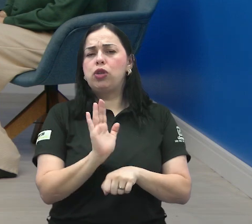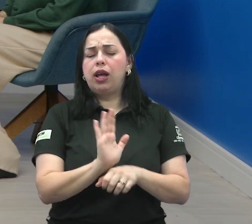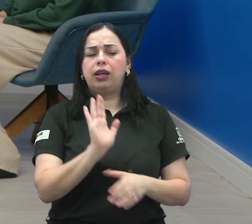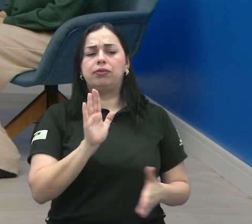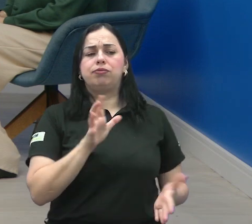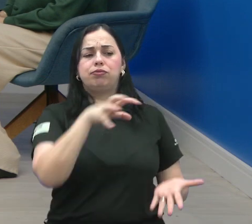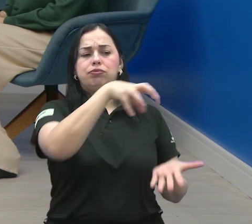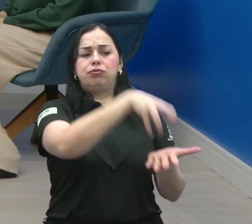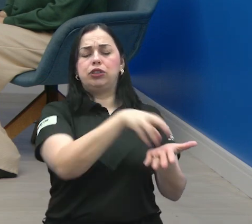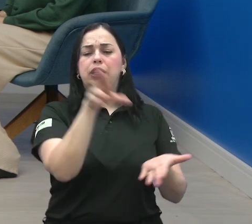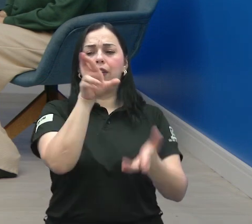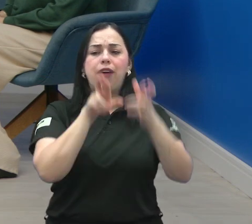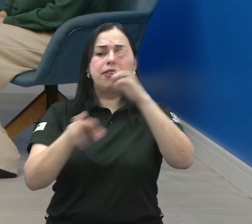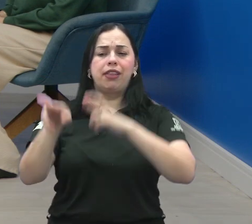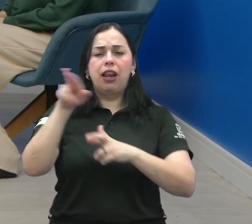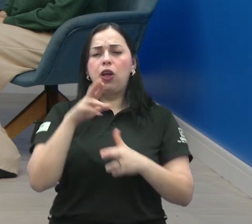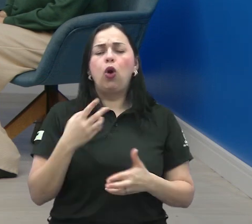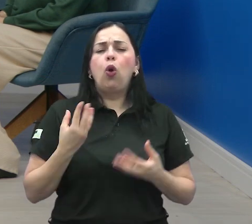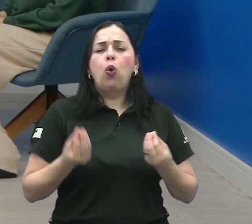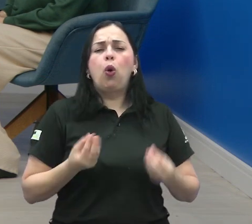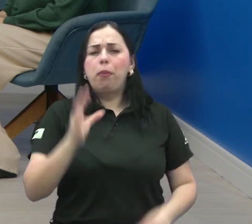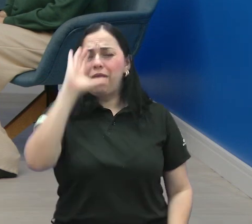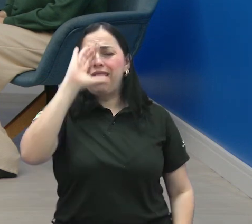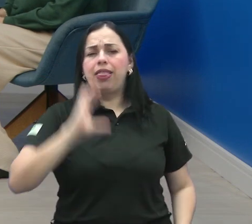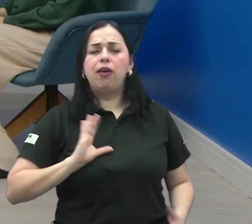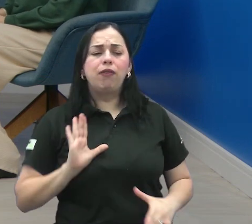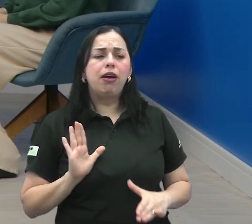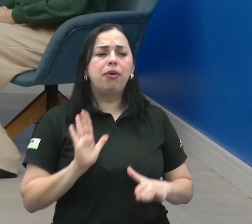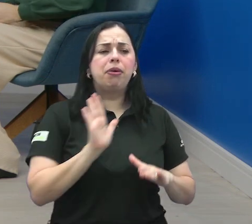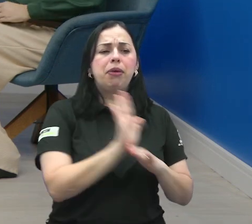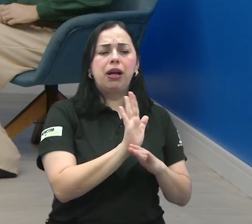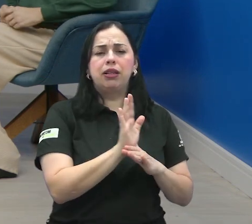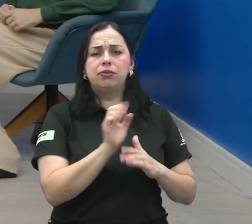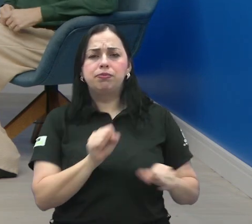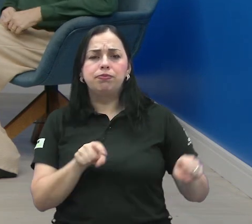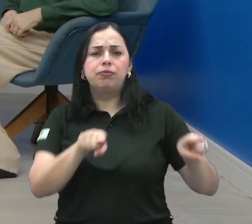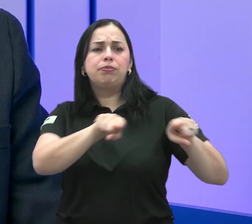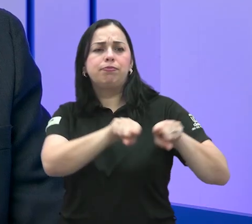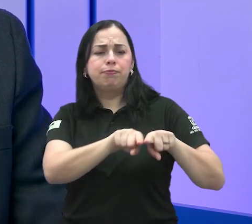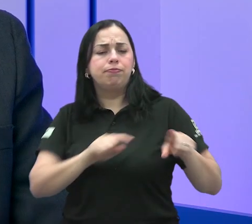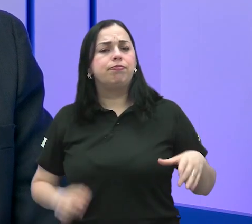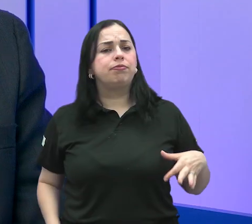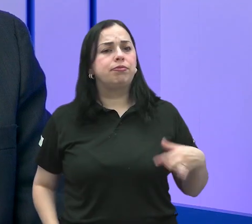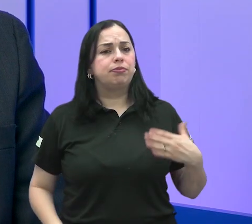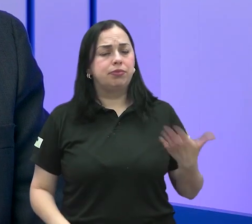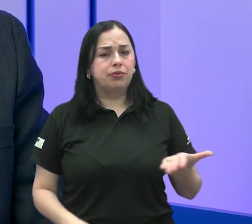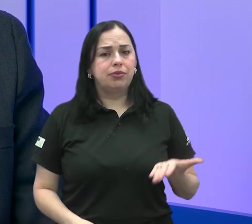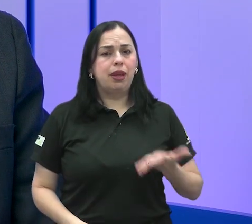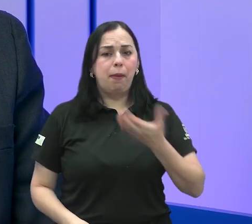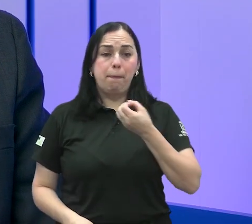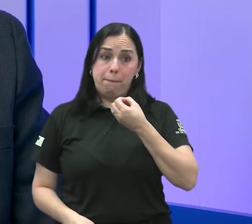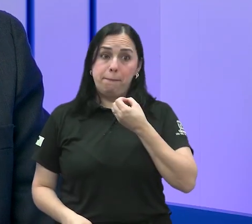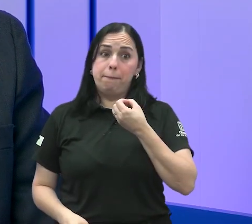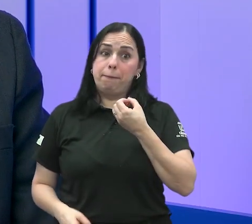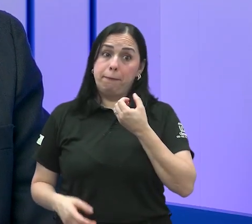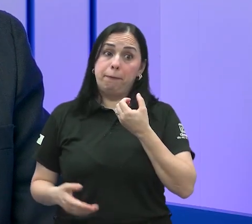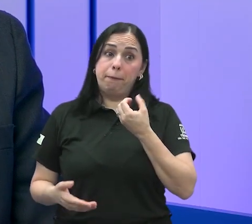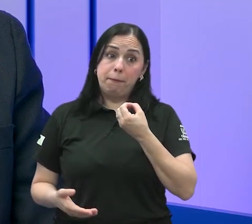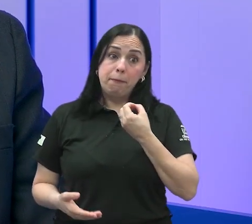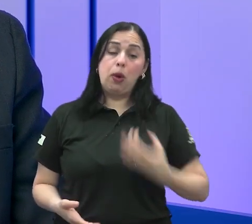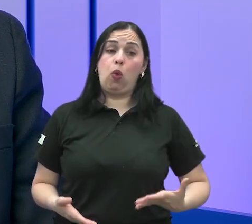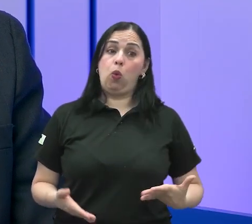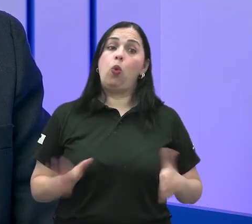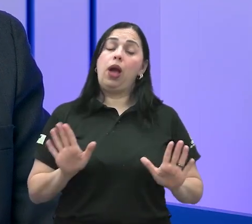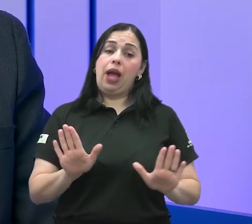órgãos de fiscalização, como que eles podem estar no dia a dia ao lado desses órgãos? Bom, eu acho que o principal mecanismo que a gente